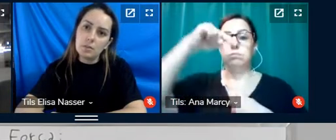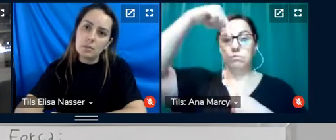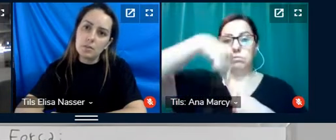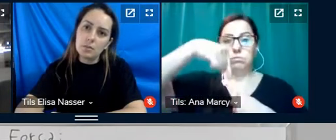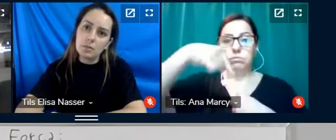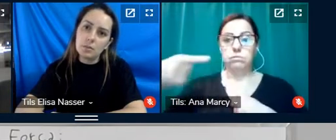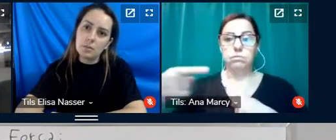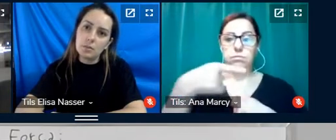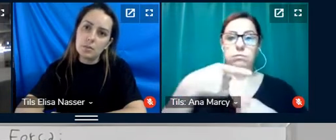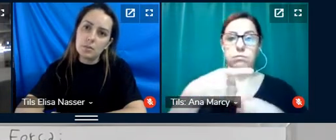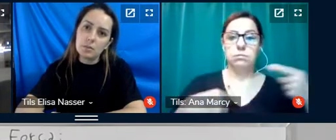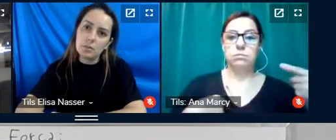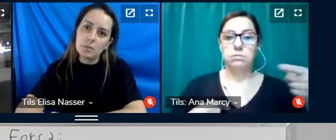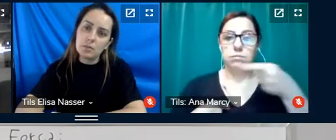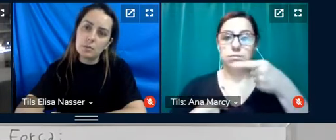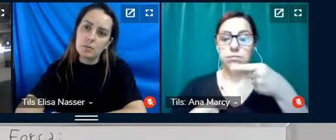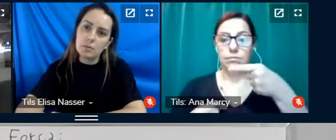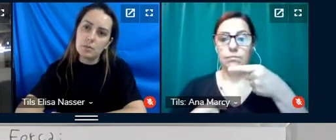Né?